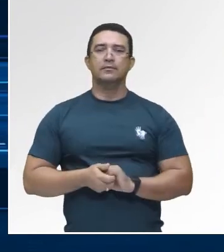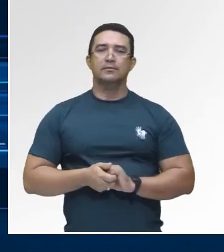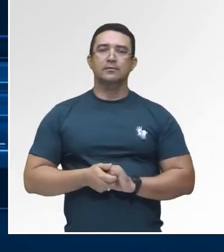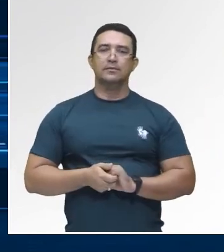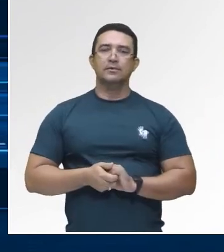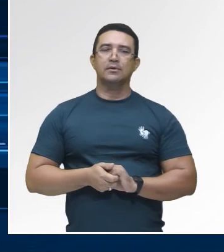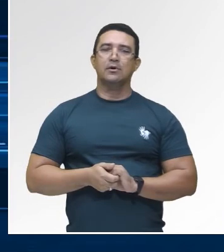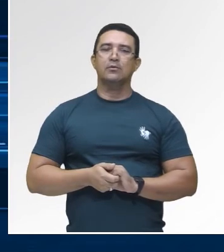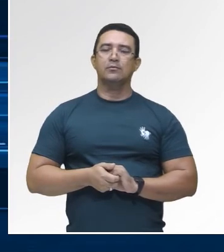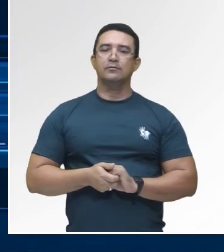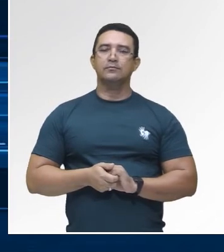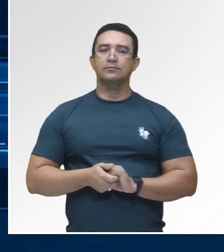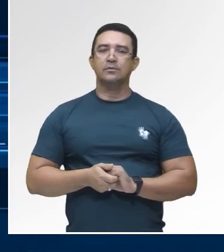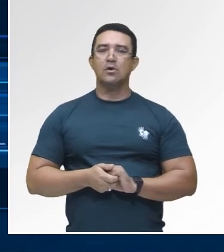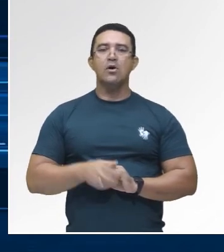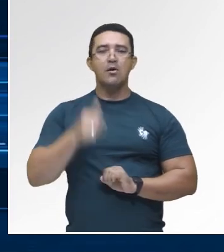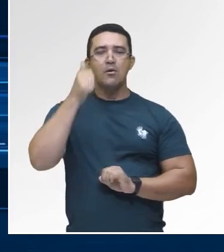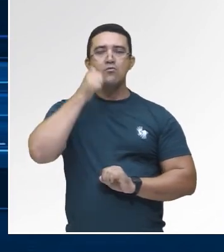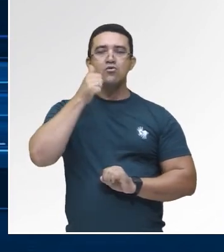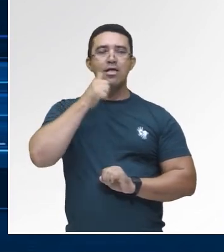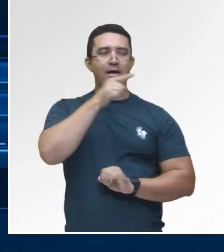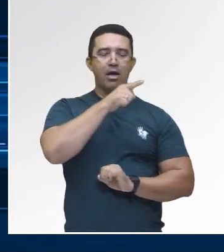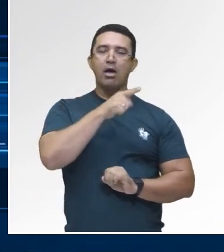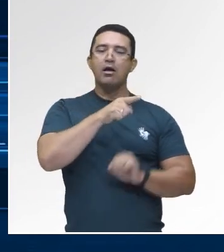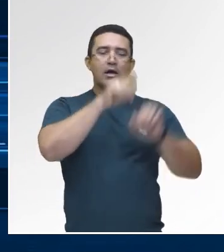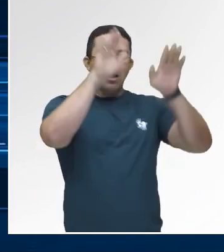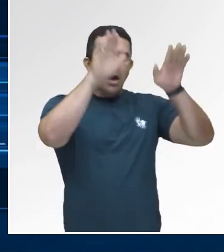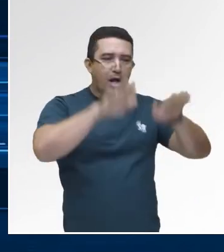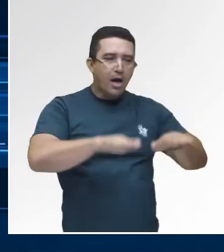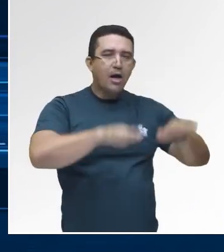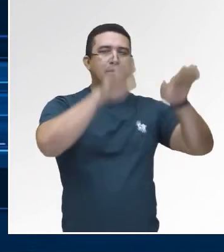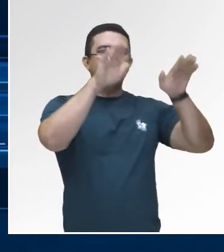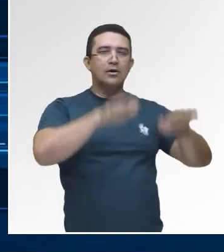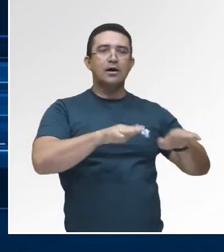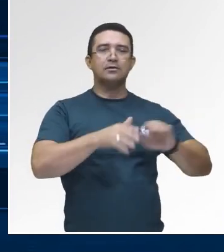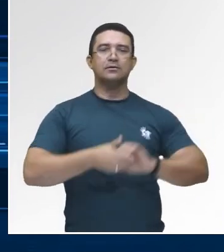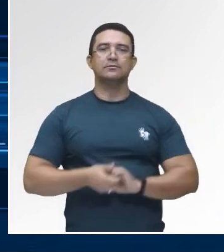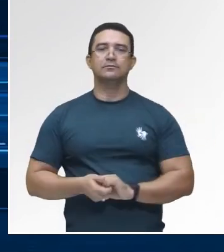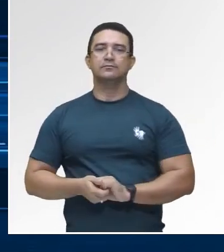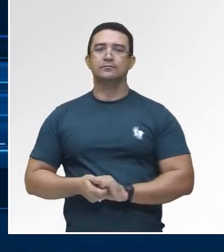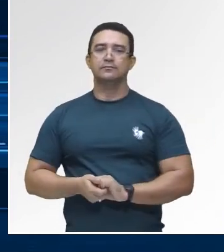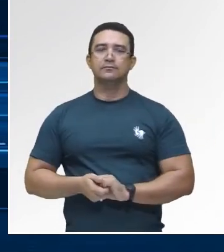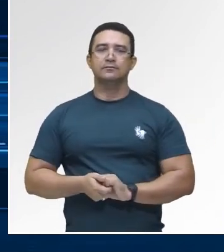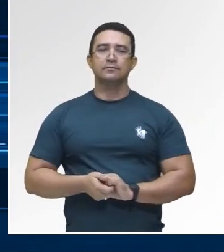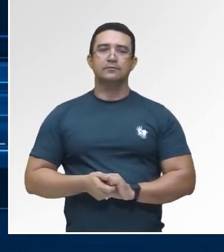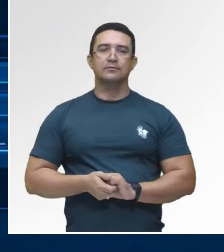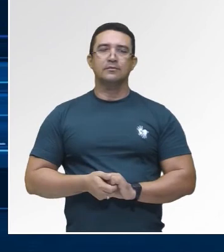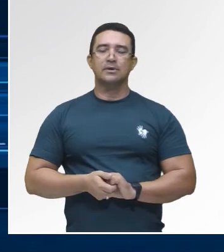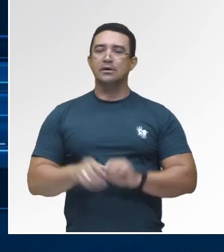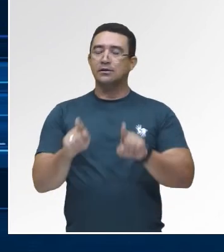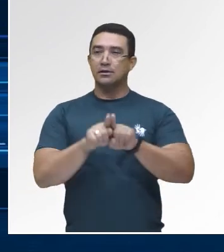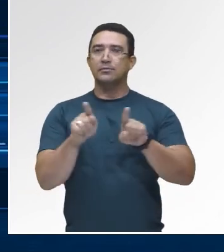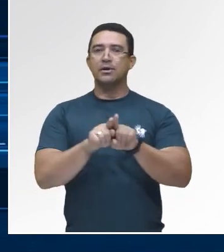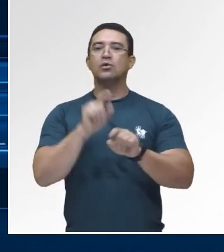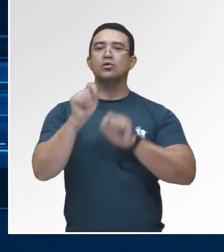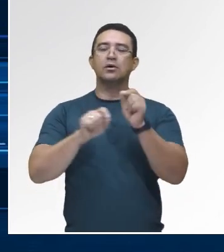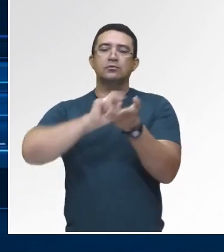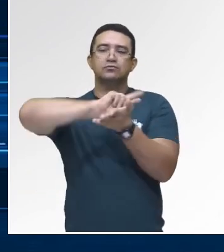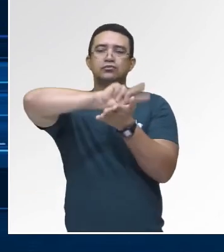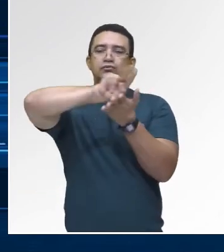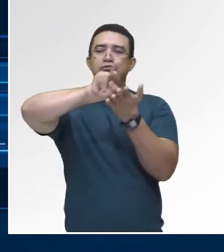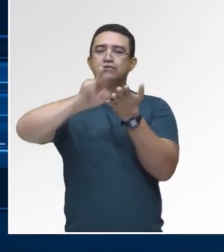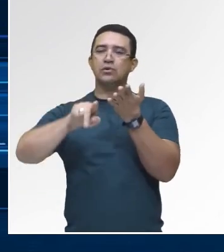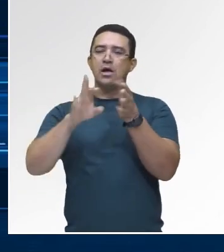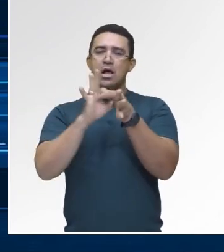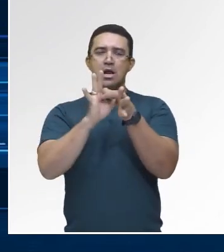tratar a mulher dessa maneira. Muito bem. Outra situação, versificação livre, que eu já falei